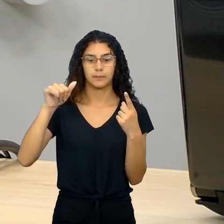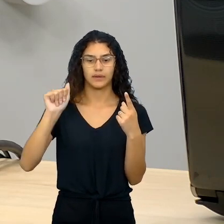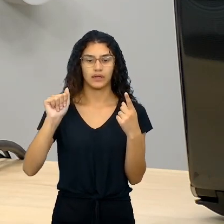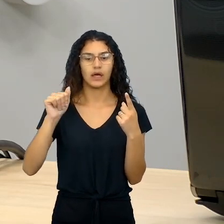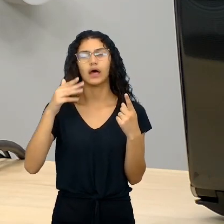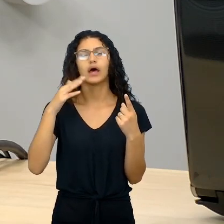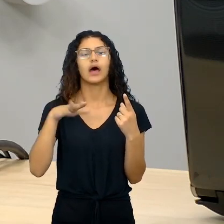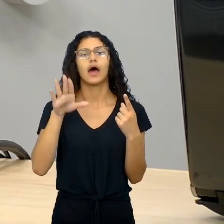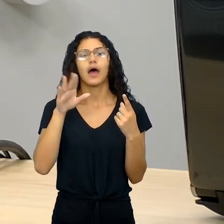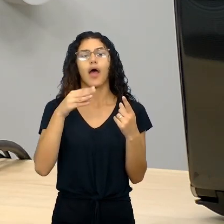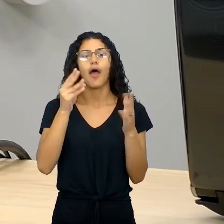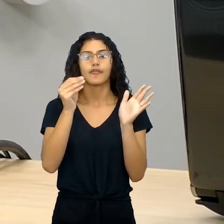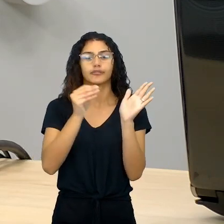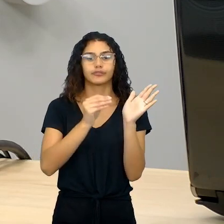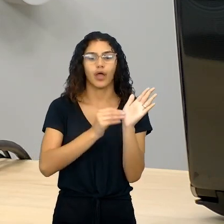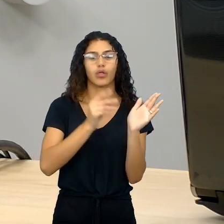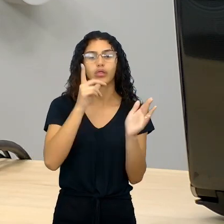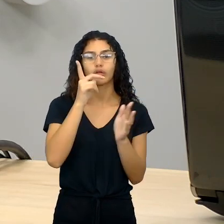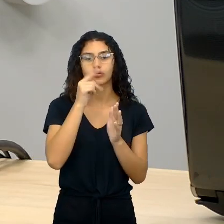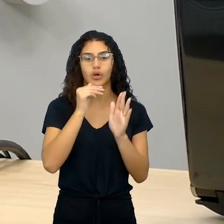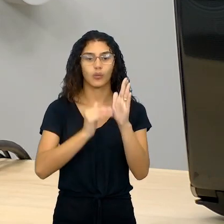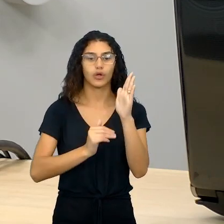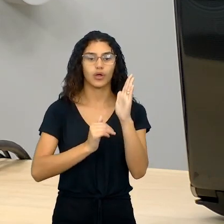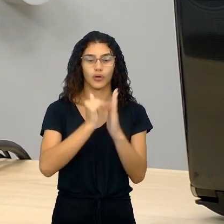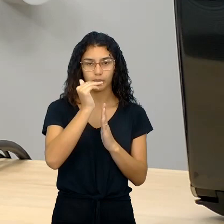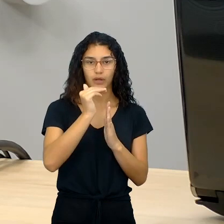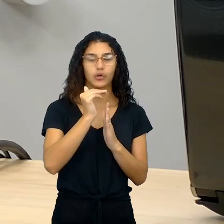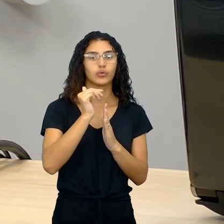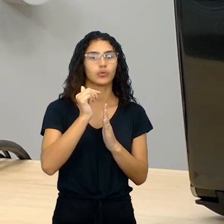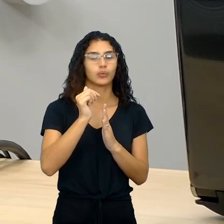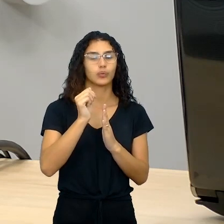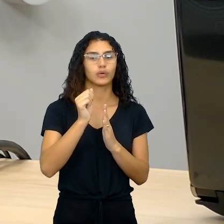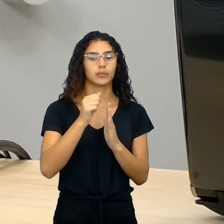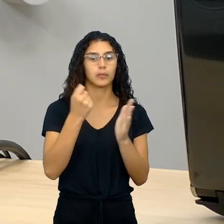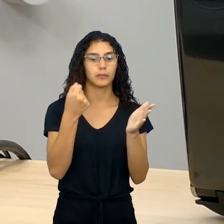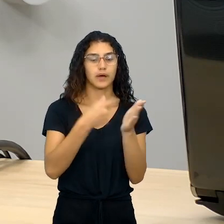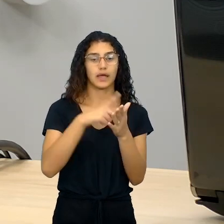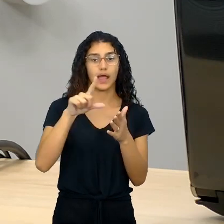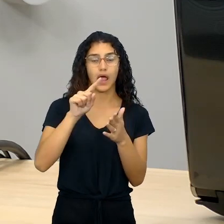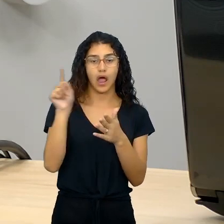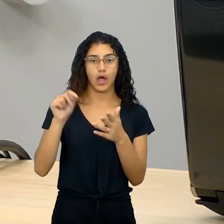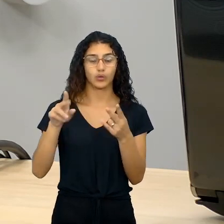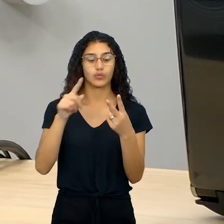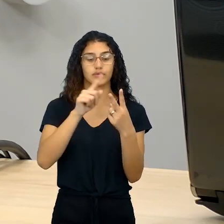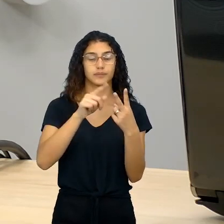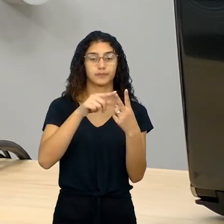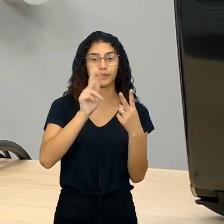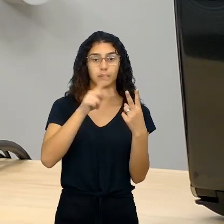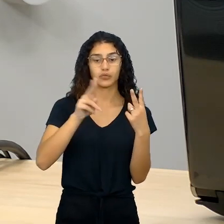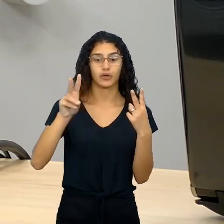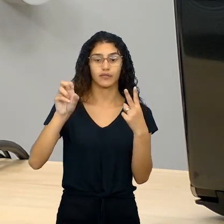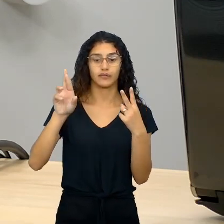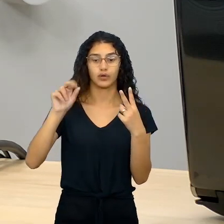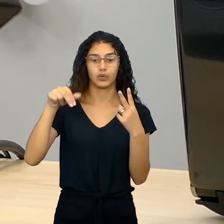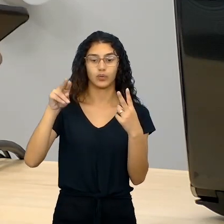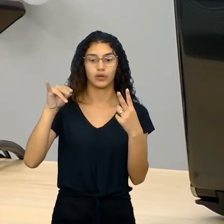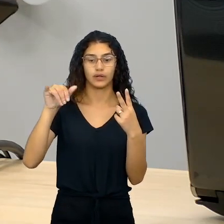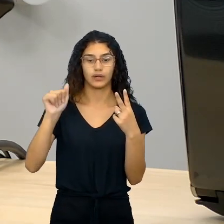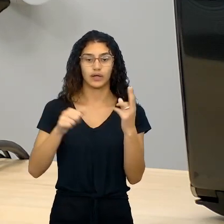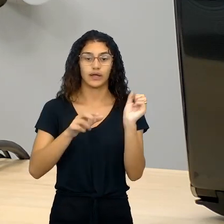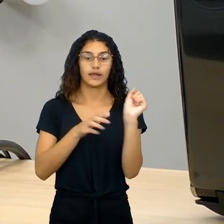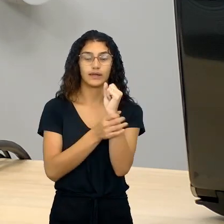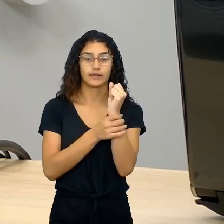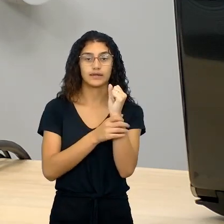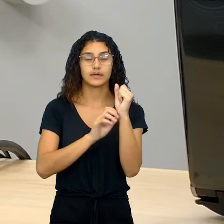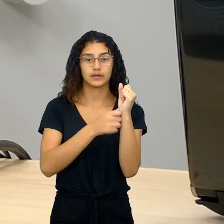Ela disse a falta de água e aumento da conta de luz. E a professora Verônica, ameaças à segurança